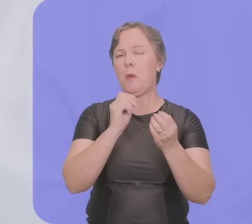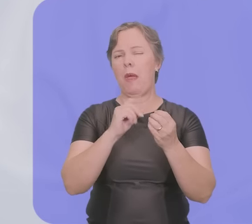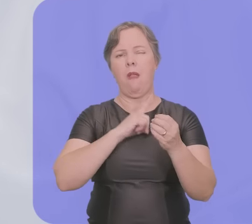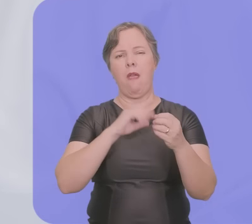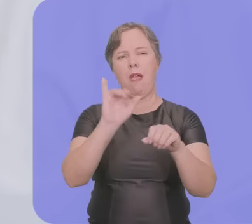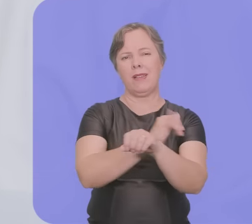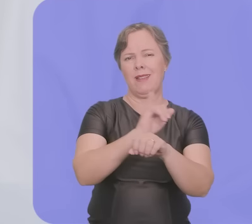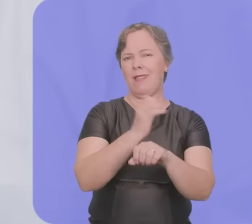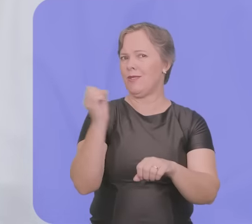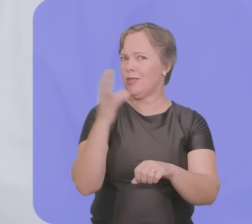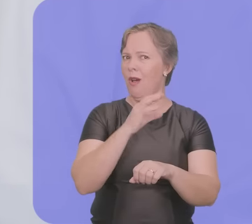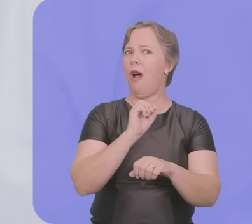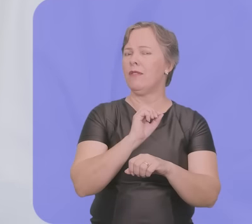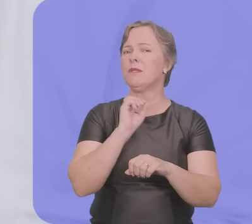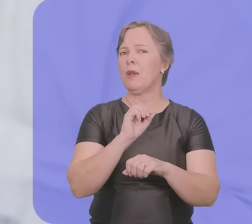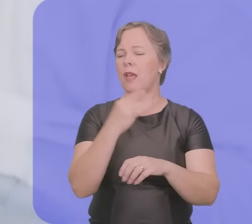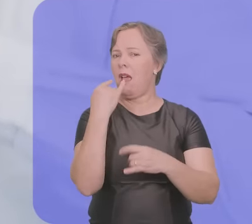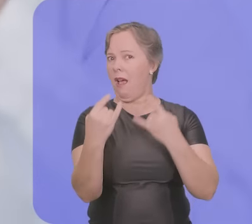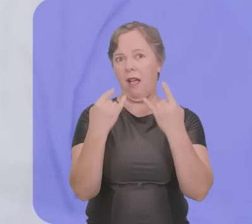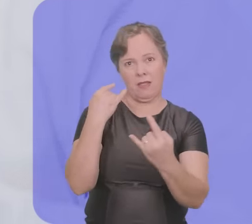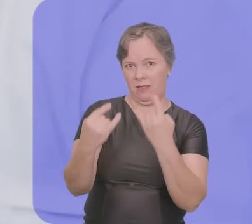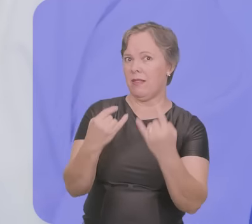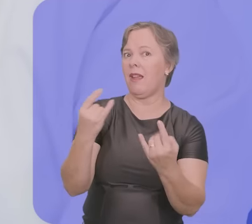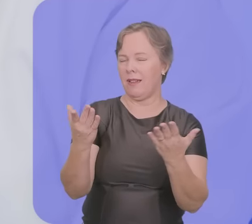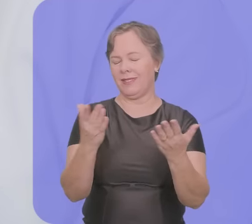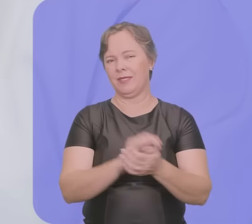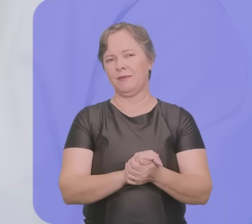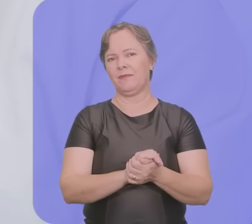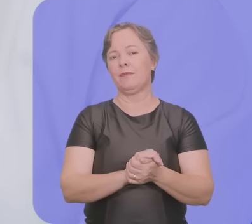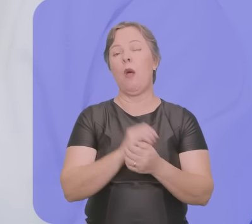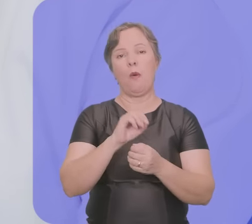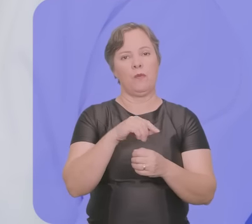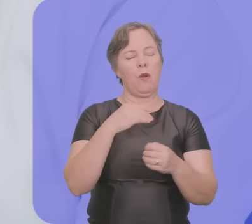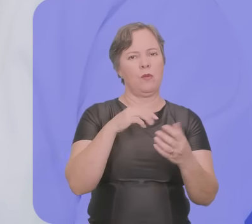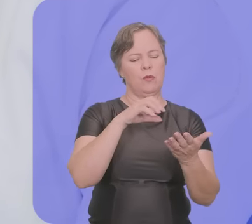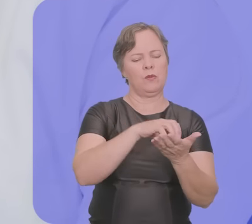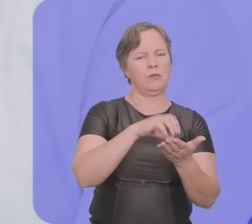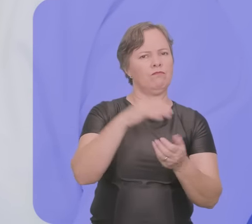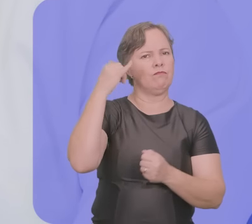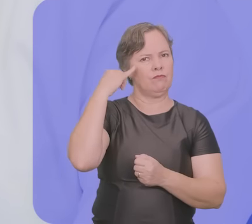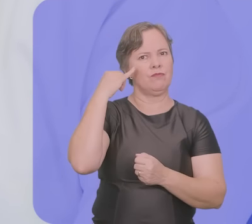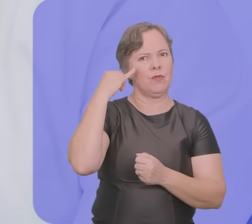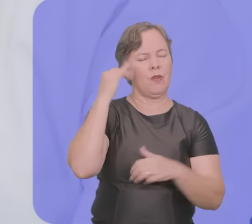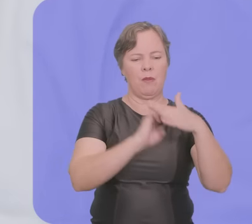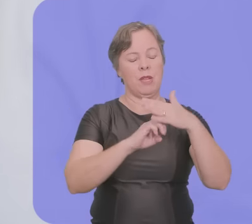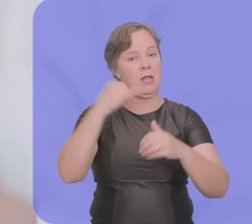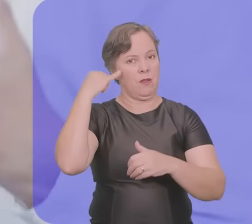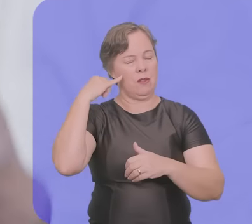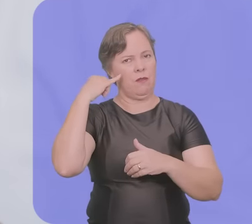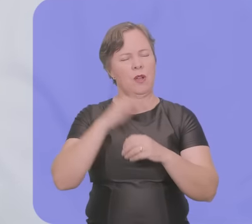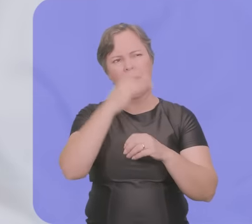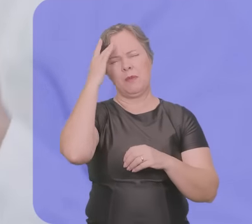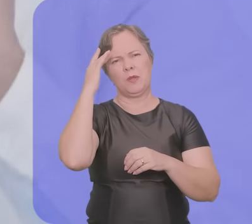estratégias, né? Para quem é cliente. Para o outro serviço de telefonia móvel, quando eu liguei, o atendente me falou,